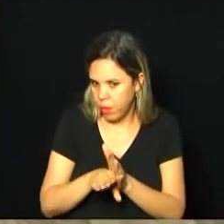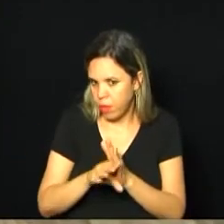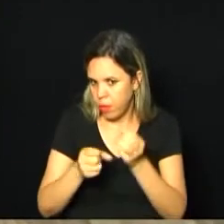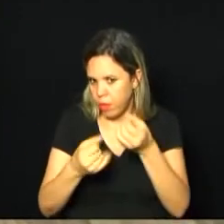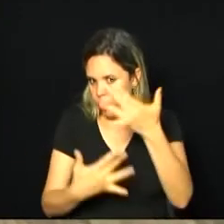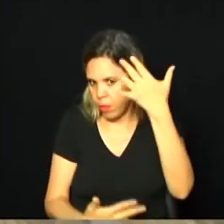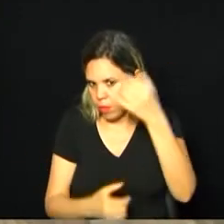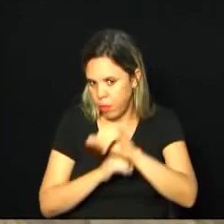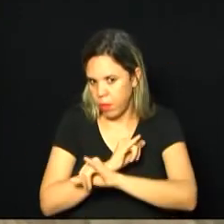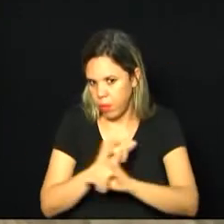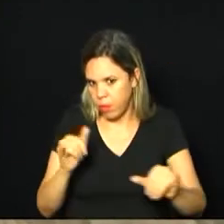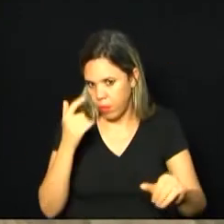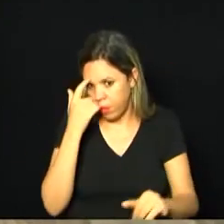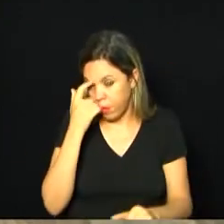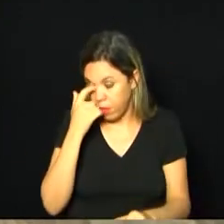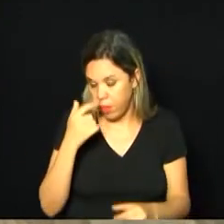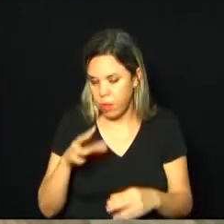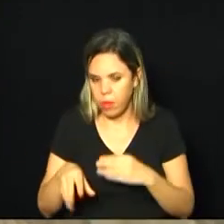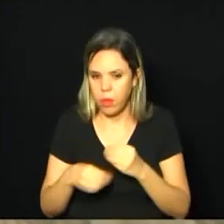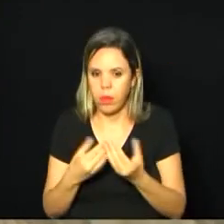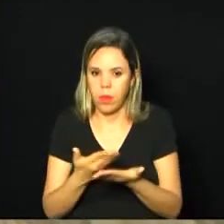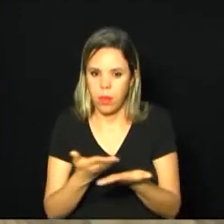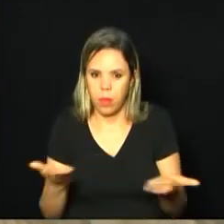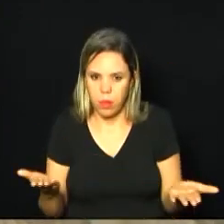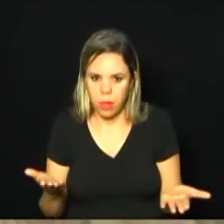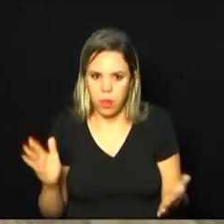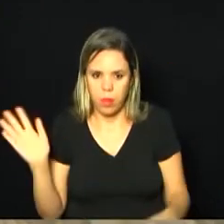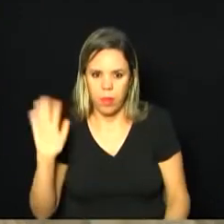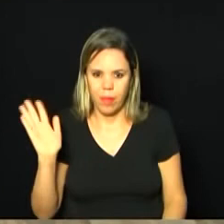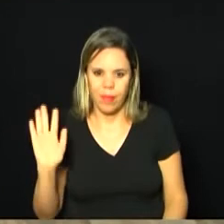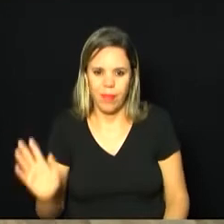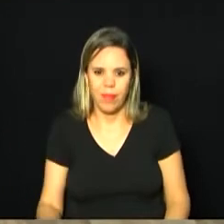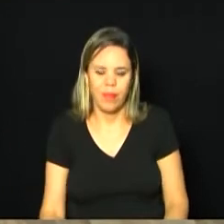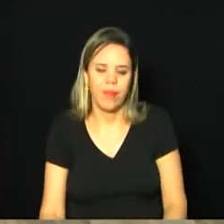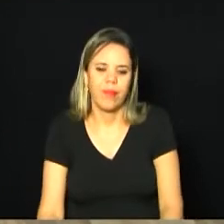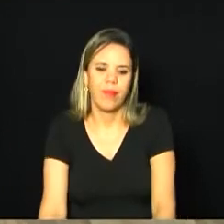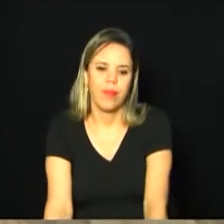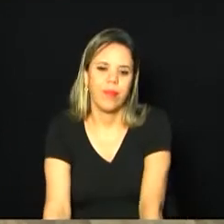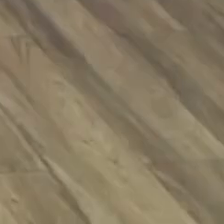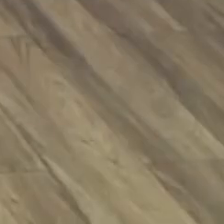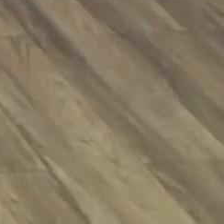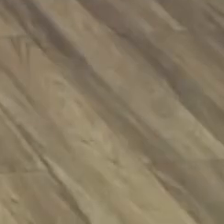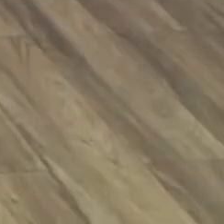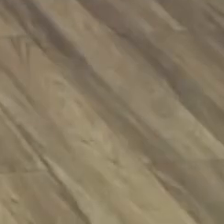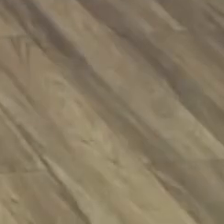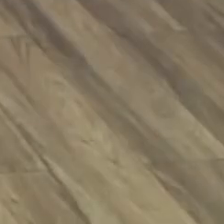todas as informações atualizando você até lá tchau tchau